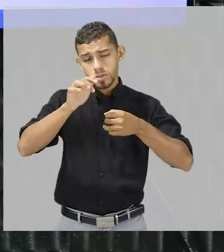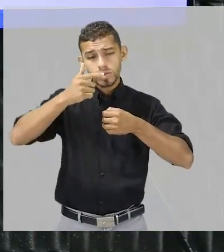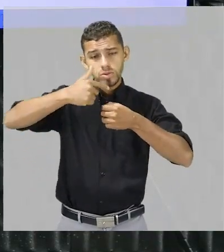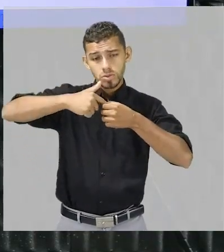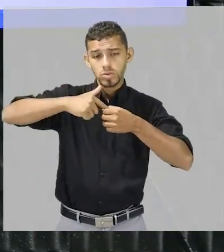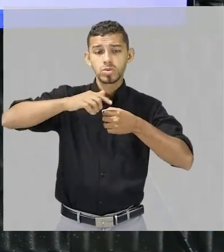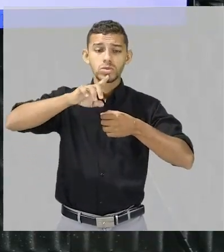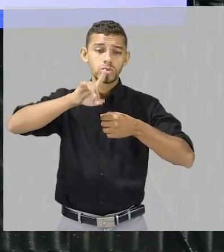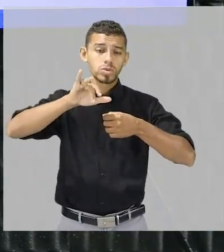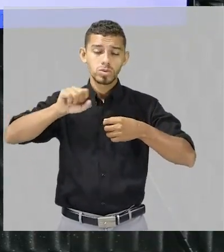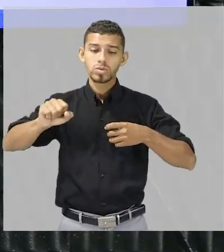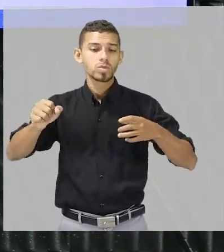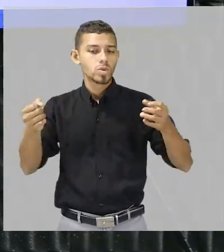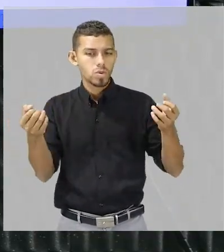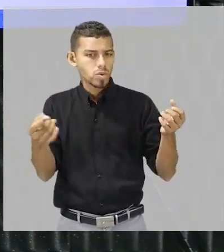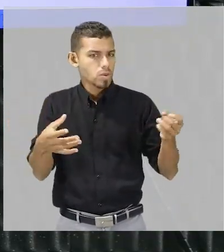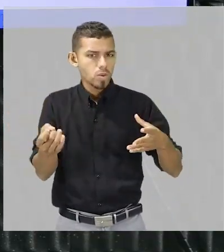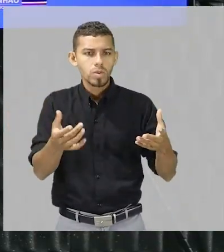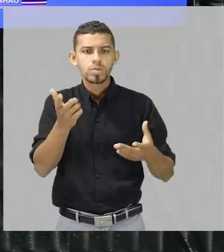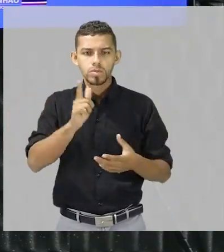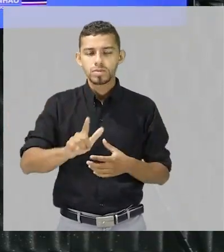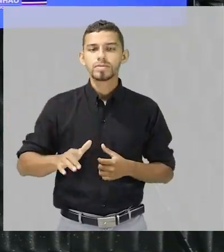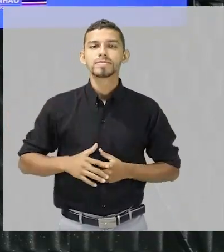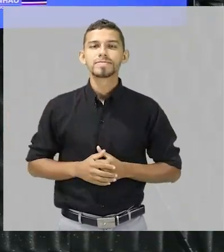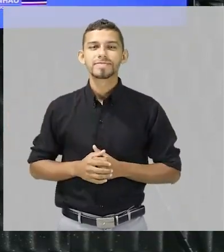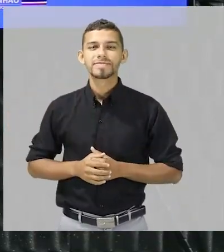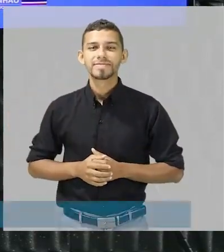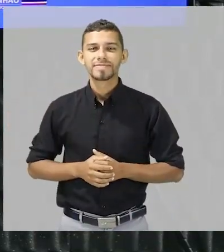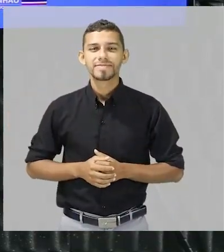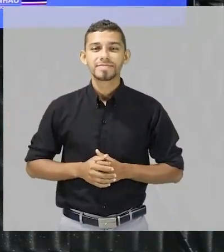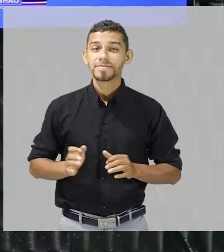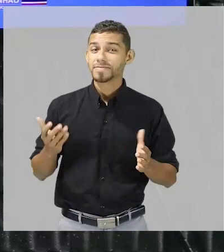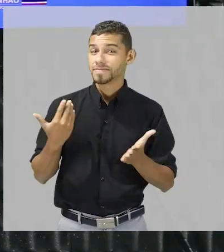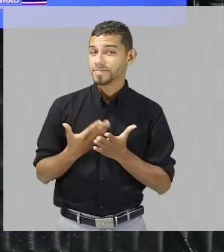um composto renovável. Beleza,